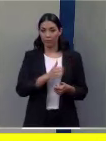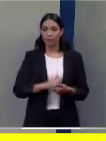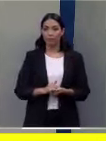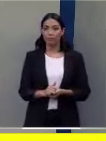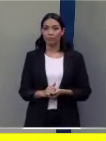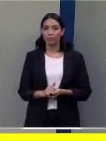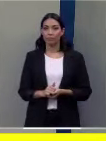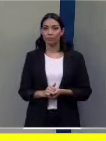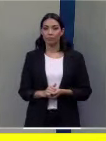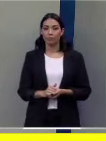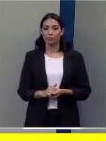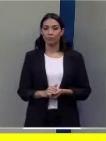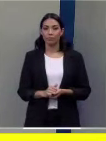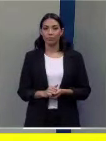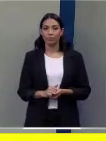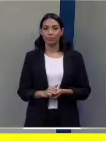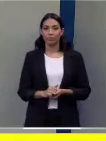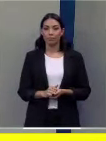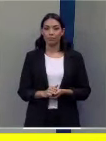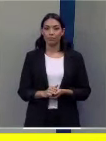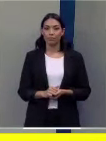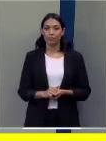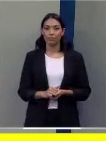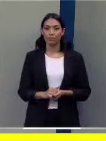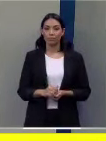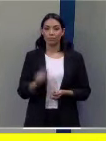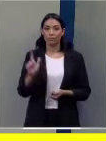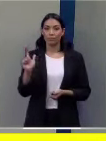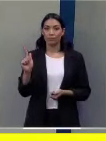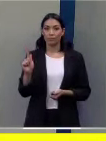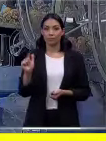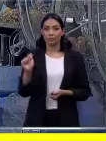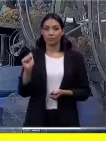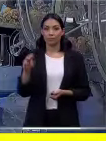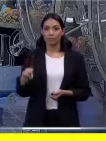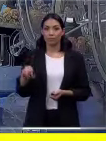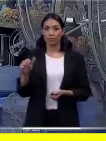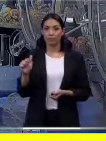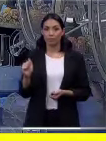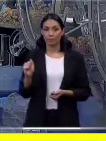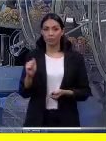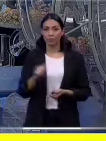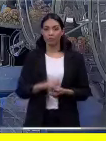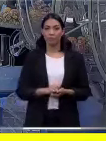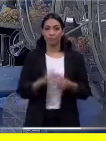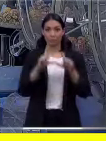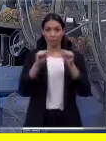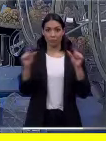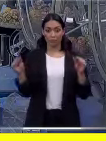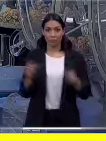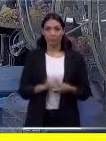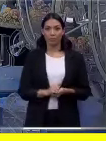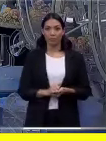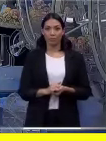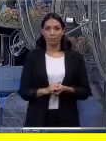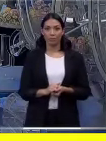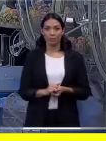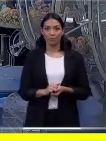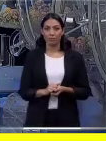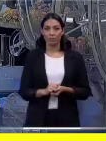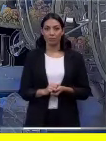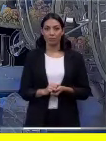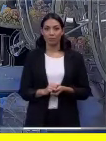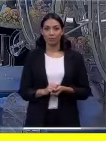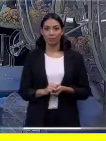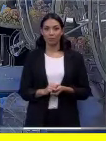do coração é Gama, do Distrito Federal. Os senhores auditores confirmam? Gama, do